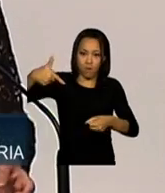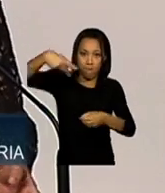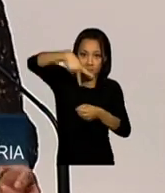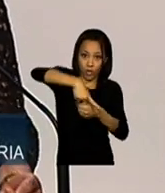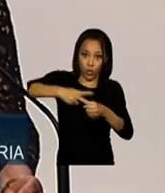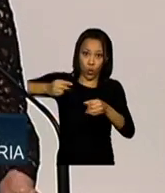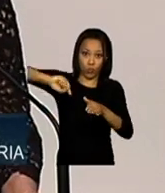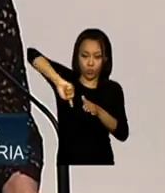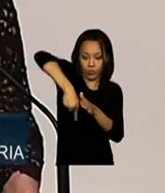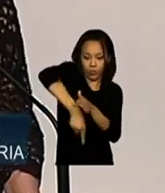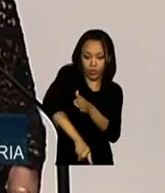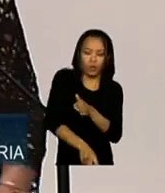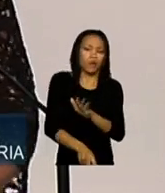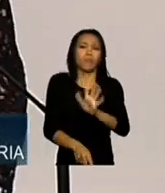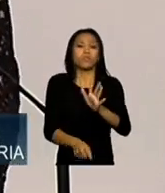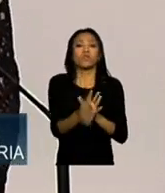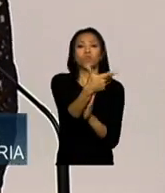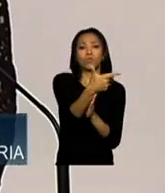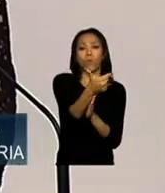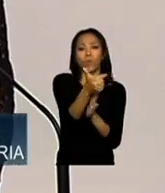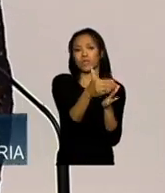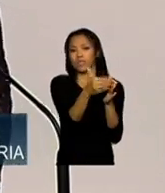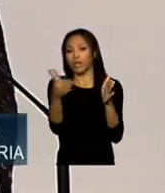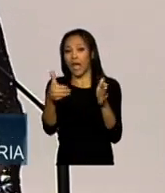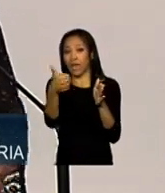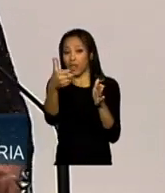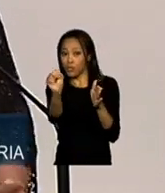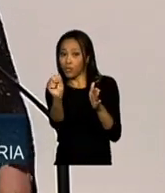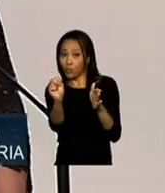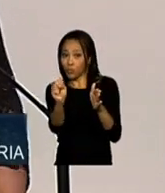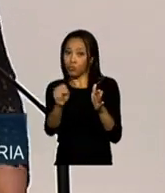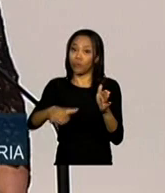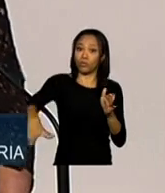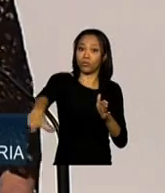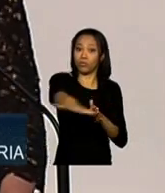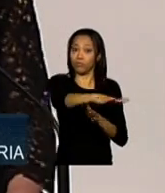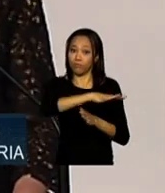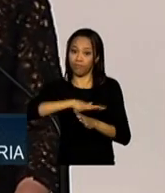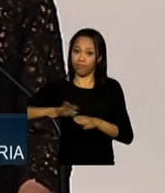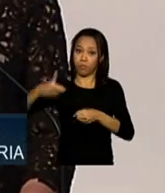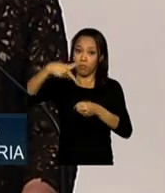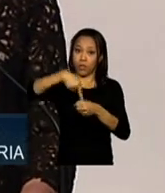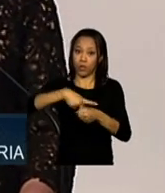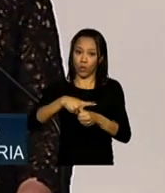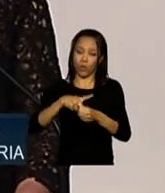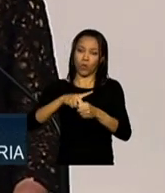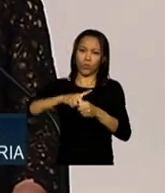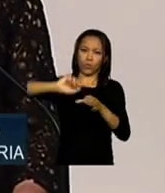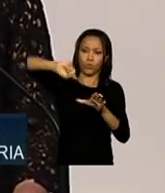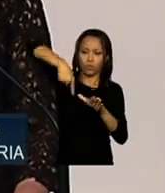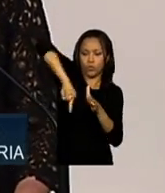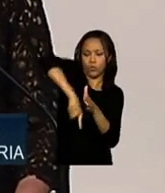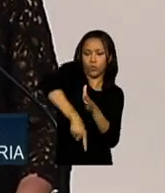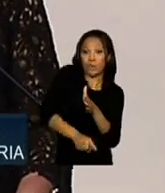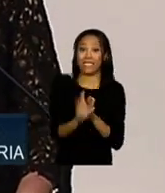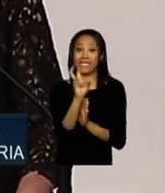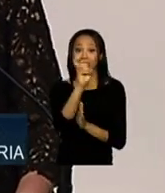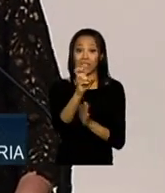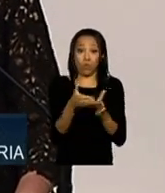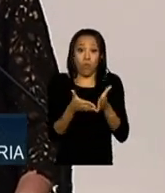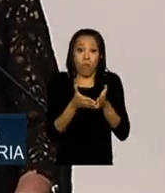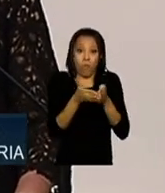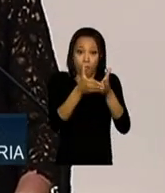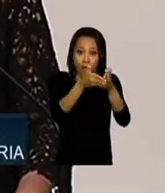necessárias entre 12 a 18 plataformas e por volta de 5 barcos de suprimento e